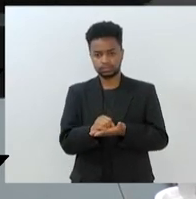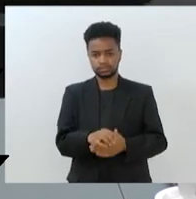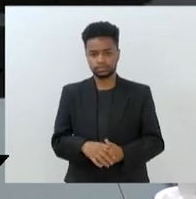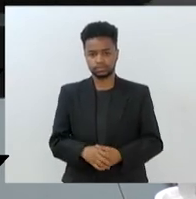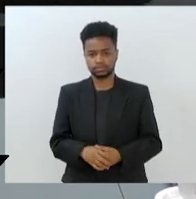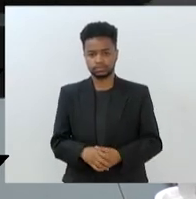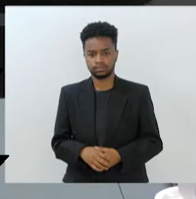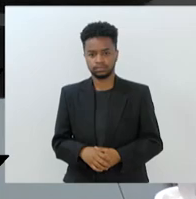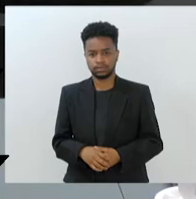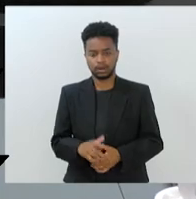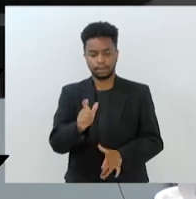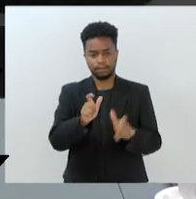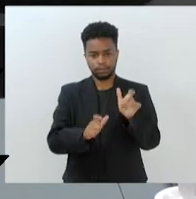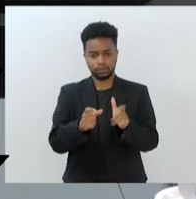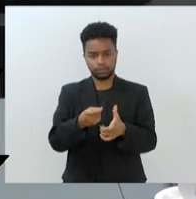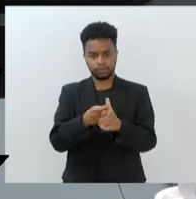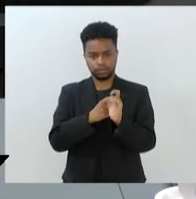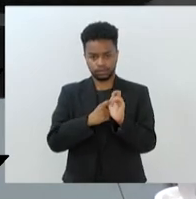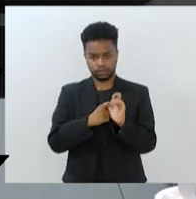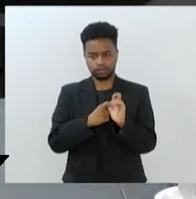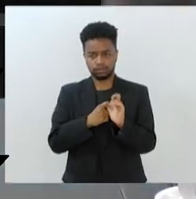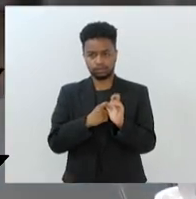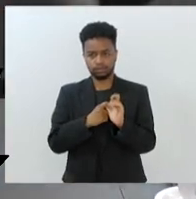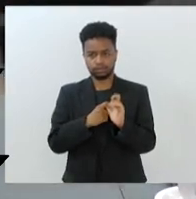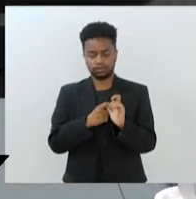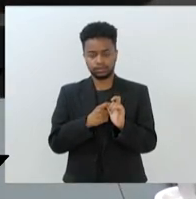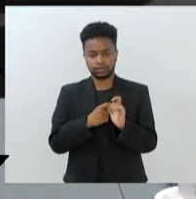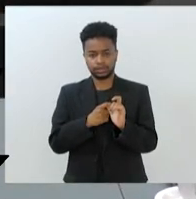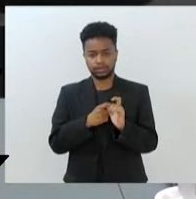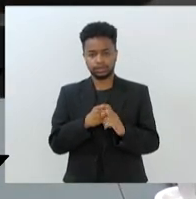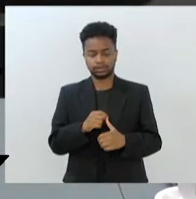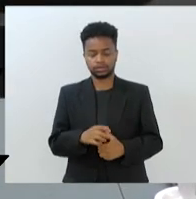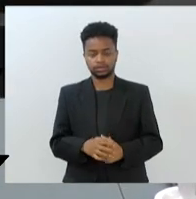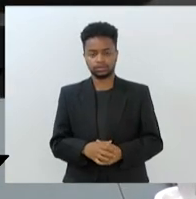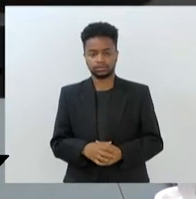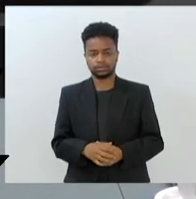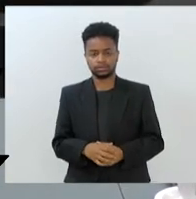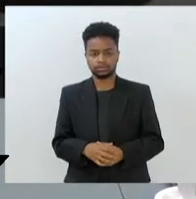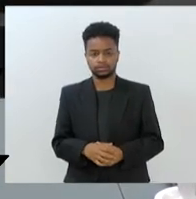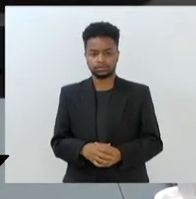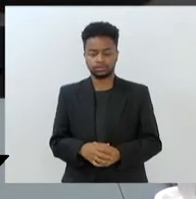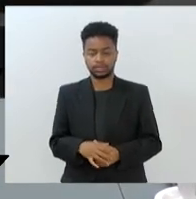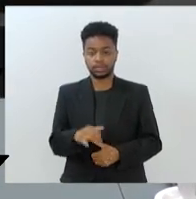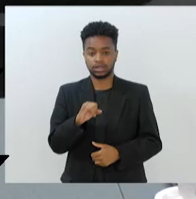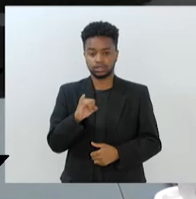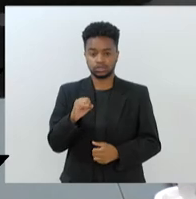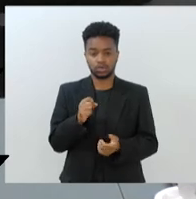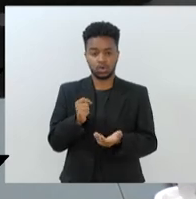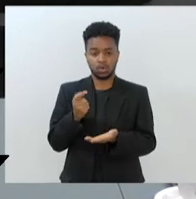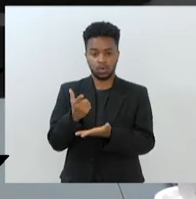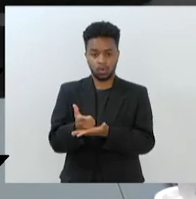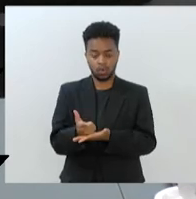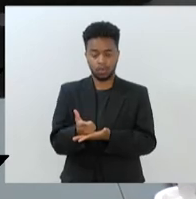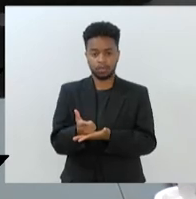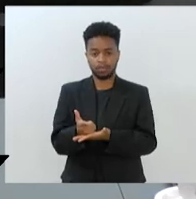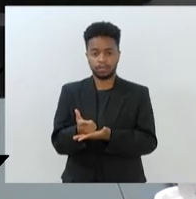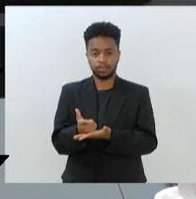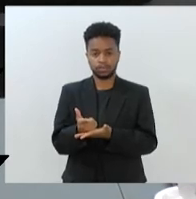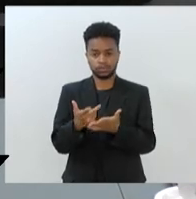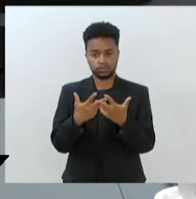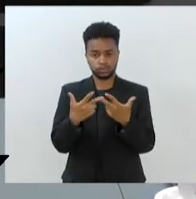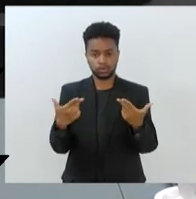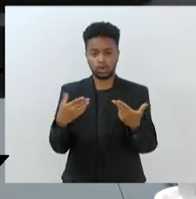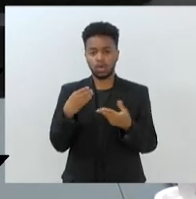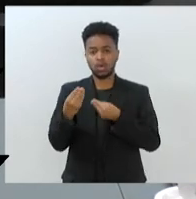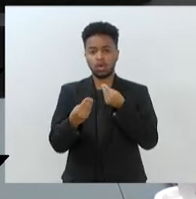dos devedores, quando você vai comprar, que ele não breque a